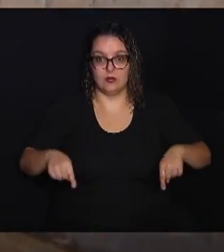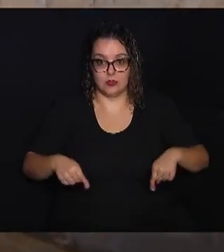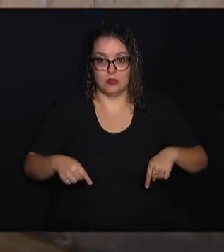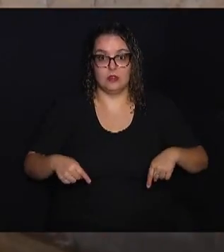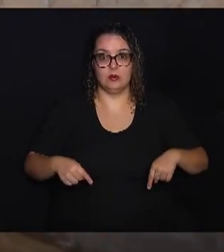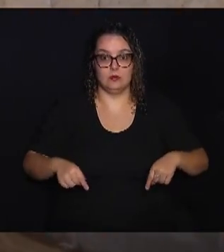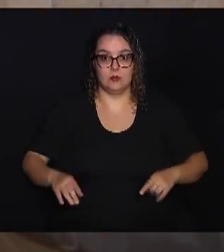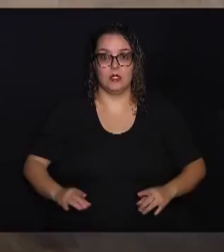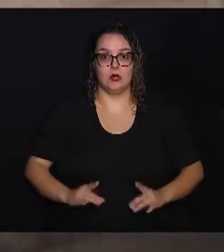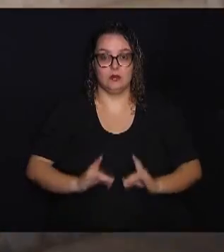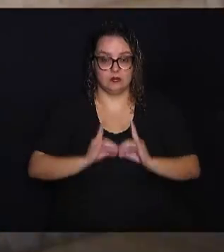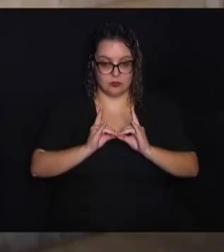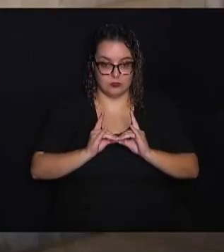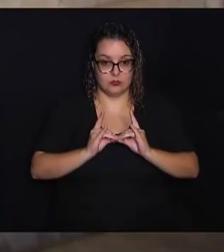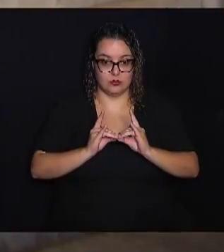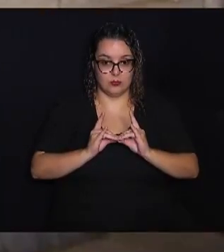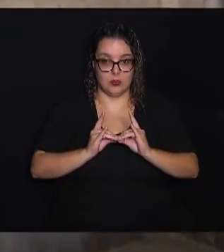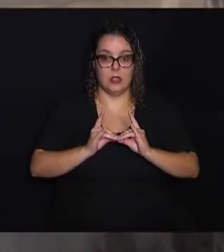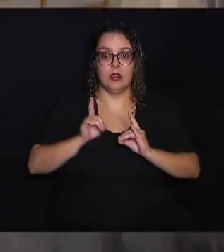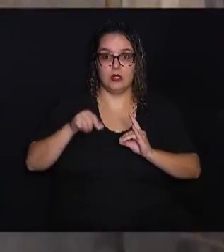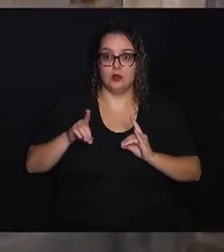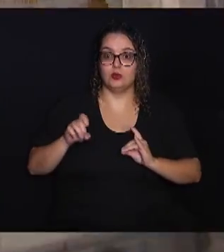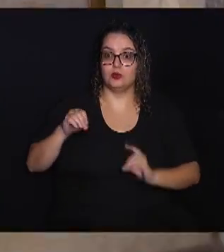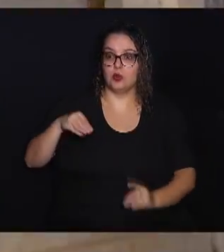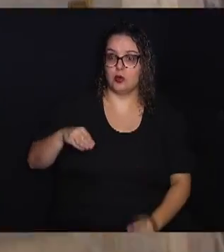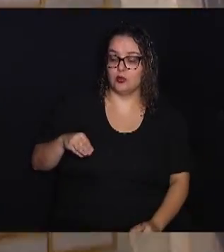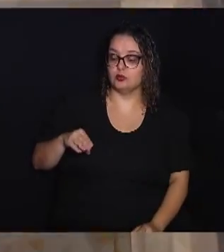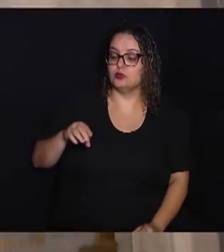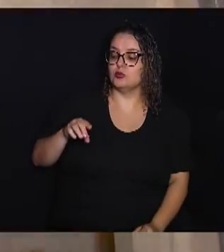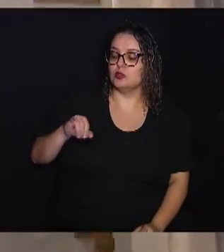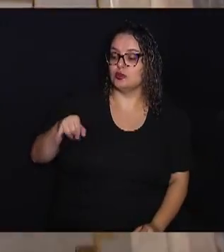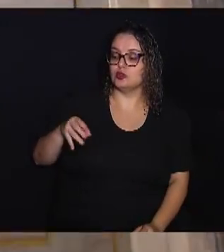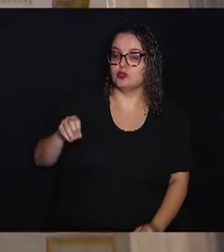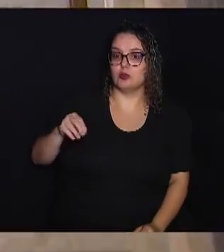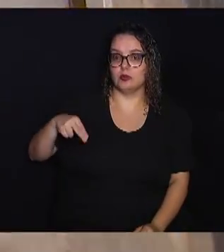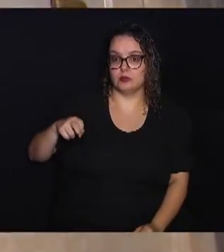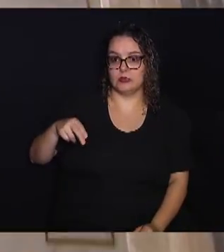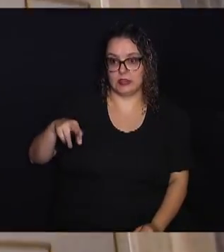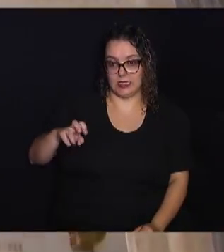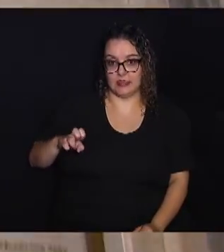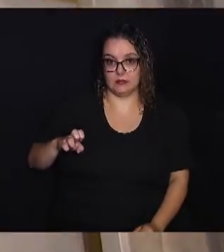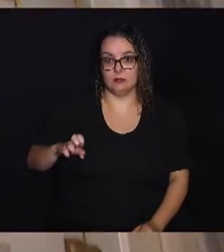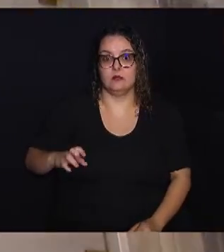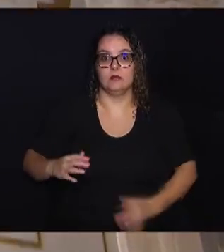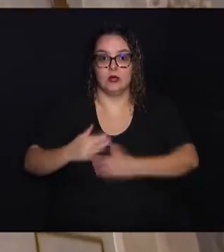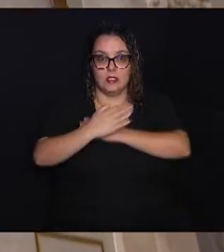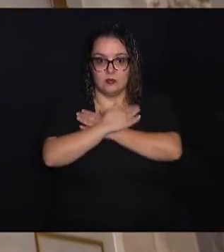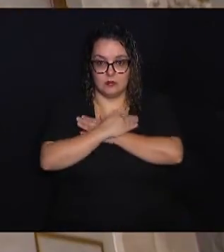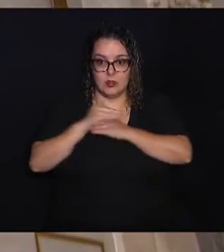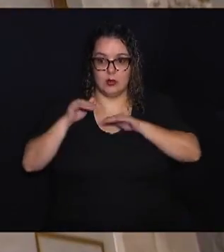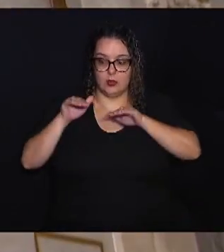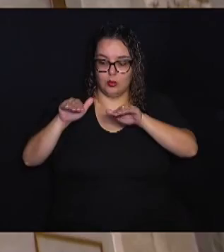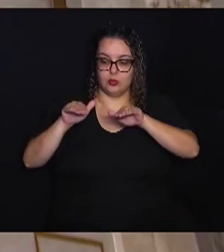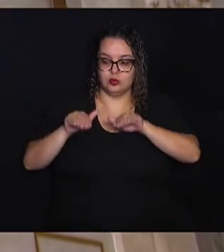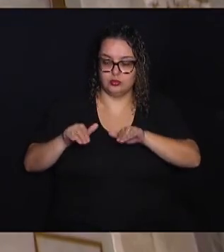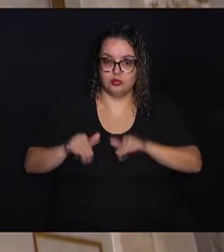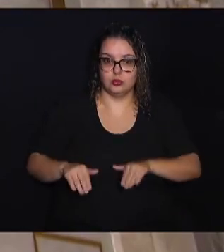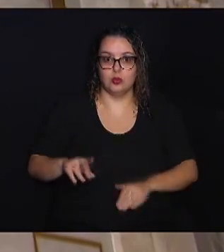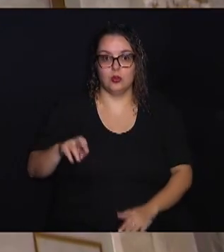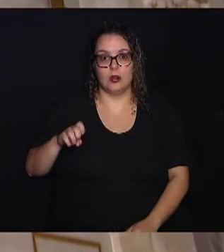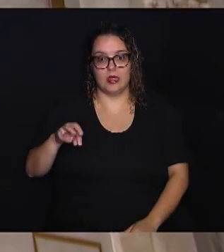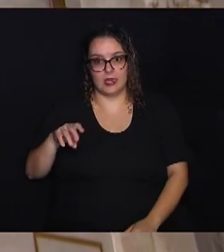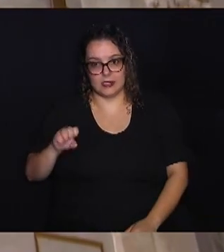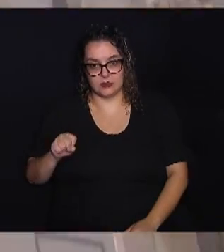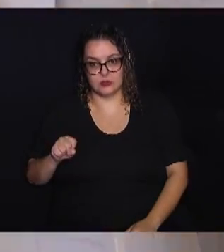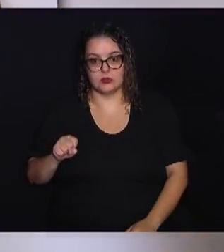da igreja, entre eles o Dom João Neri, que nós temos aqui um monumento à frente, né, onde os restos mortais dele estão